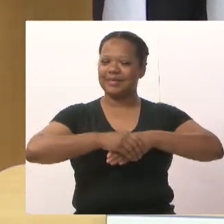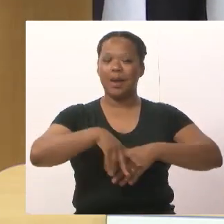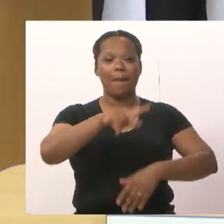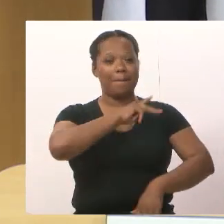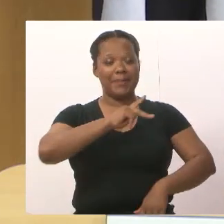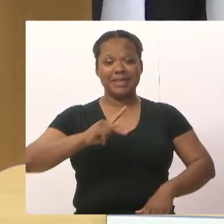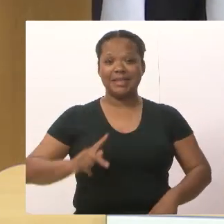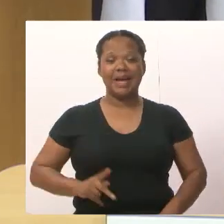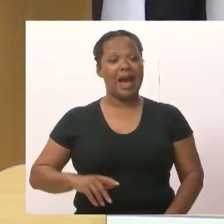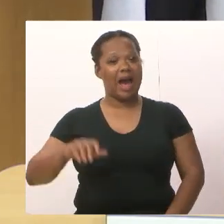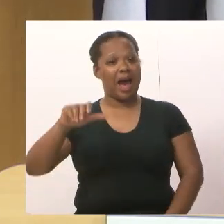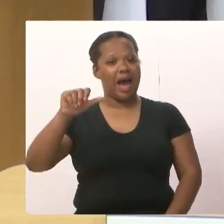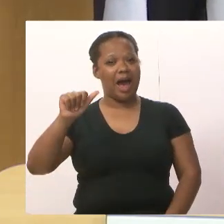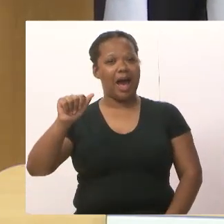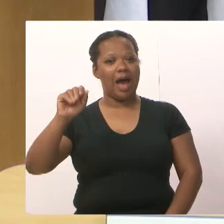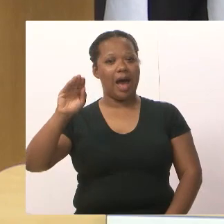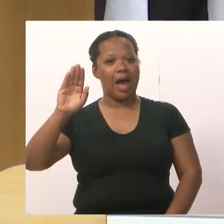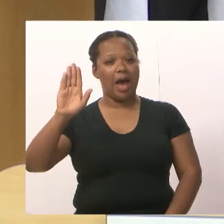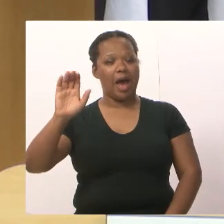presidente Sorabner,